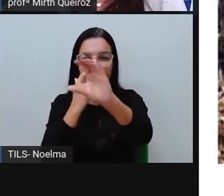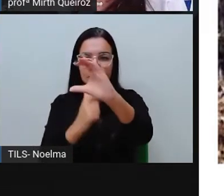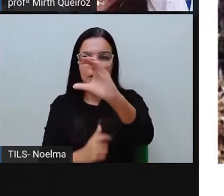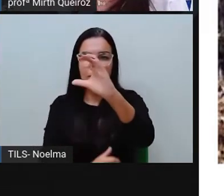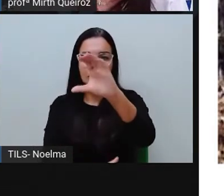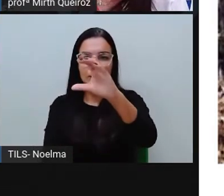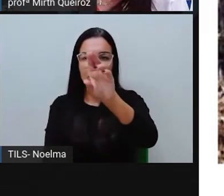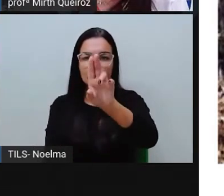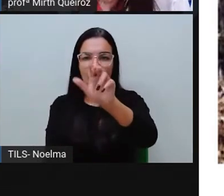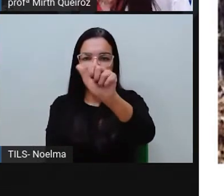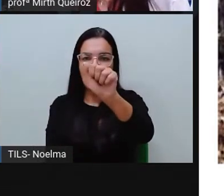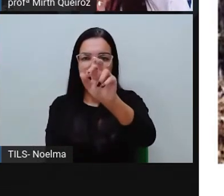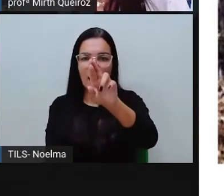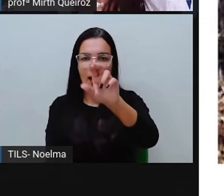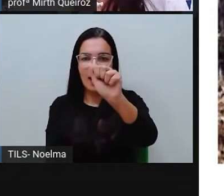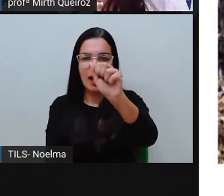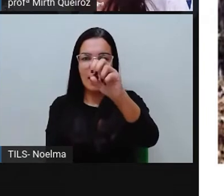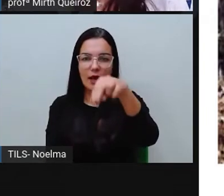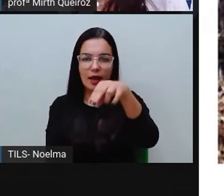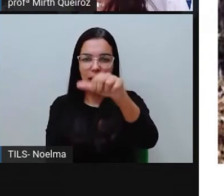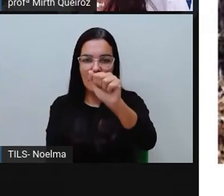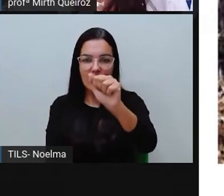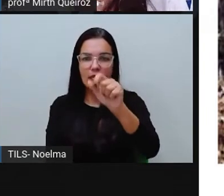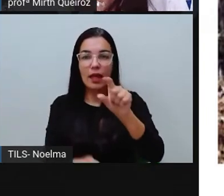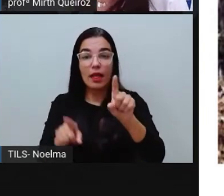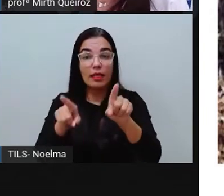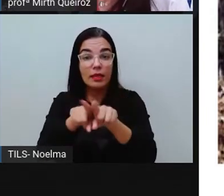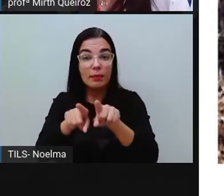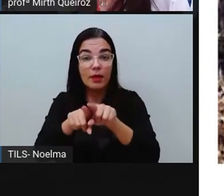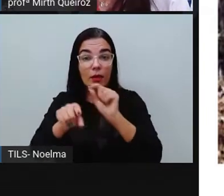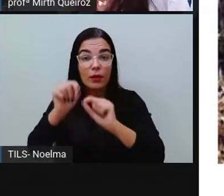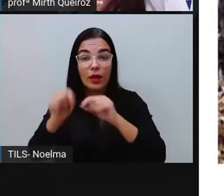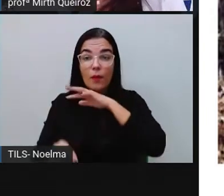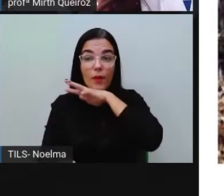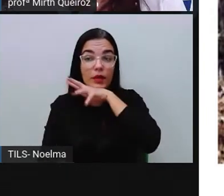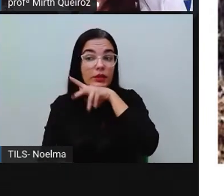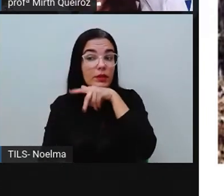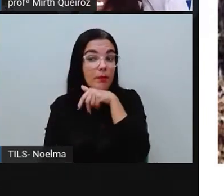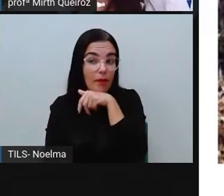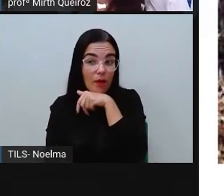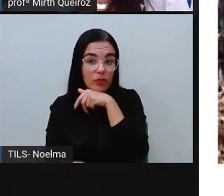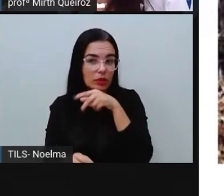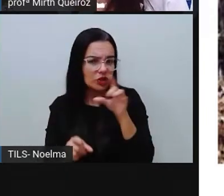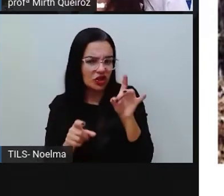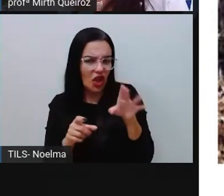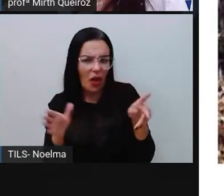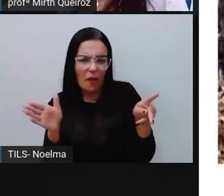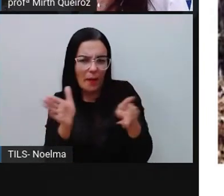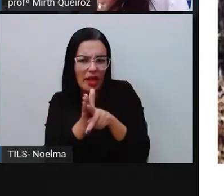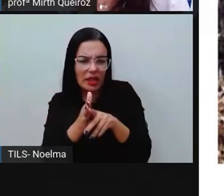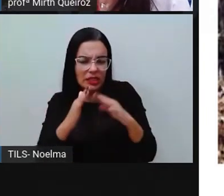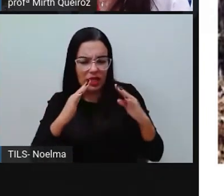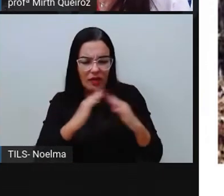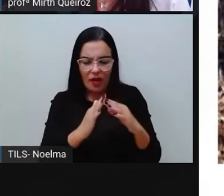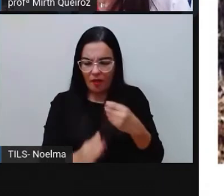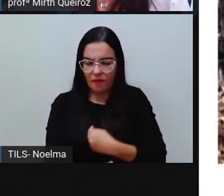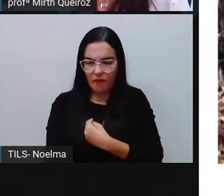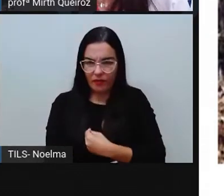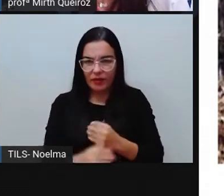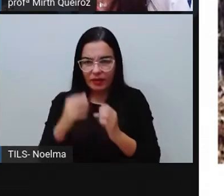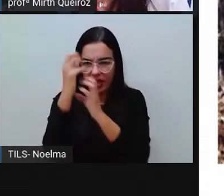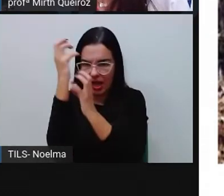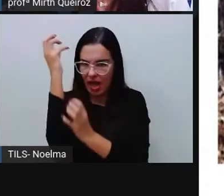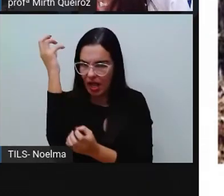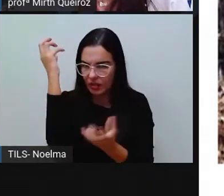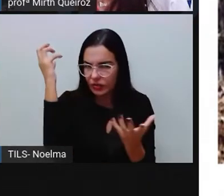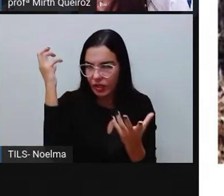na Caatinga como em outros biomas. Não é um animal exclusivo da Caatinga, mas vive também na